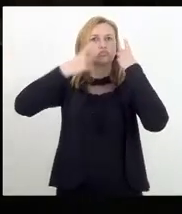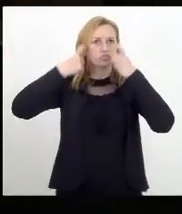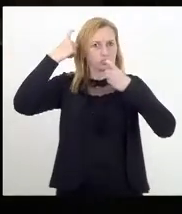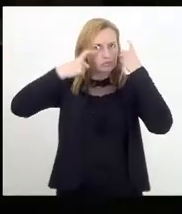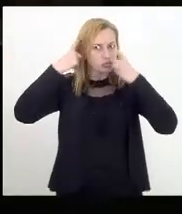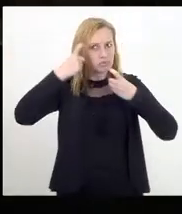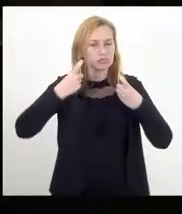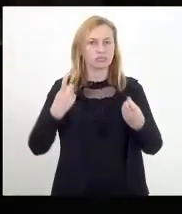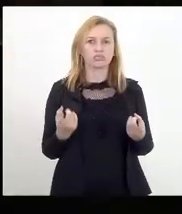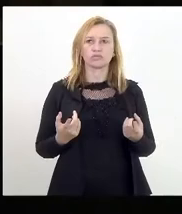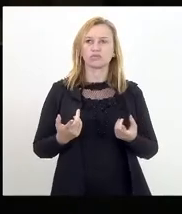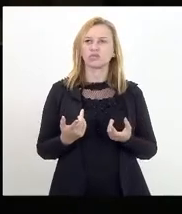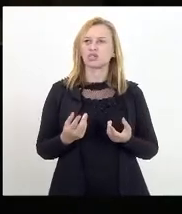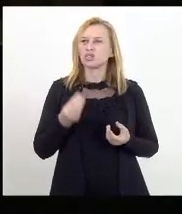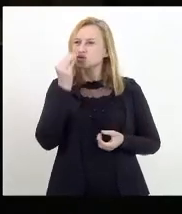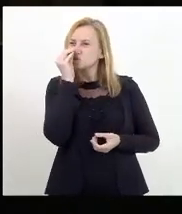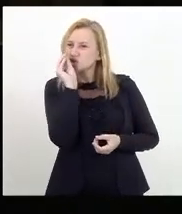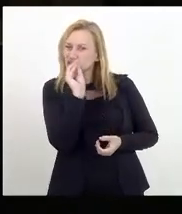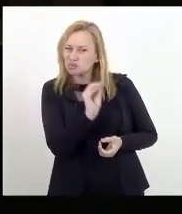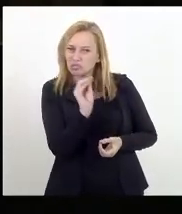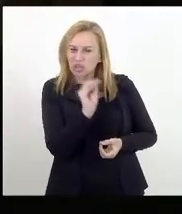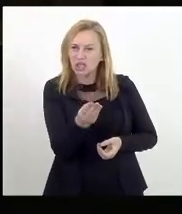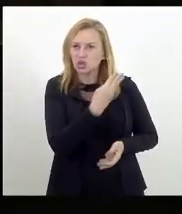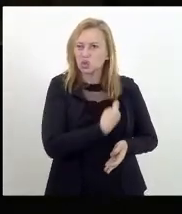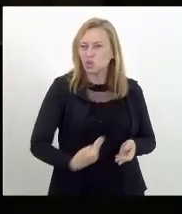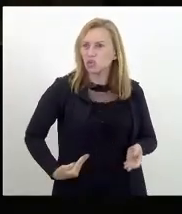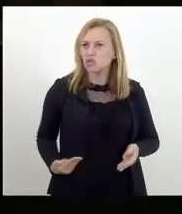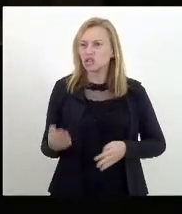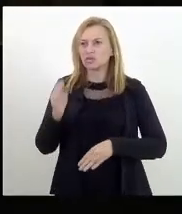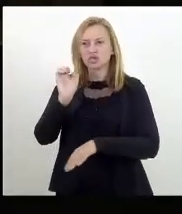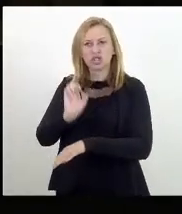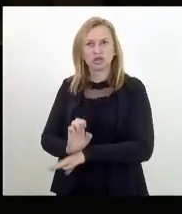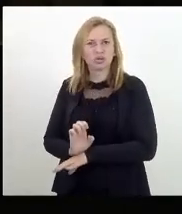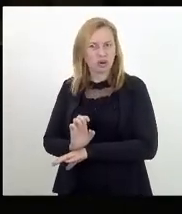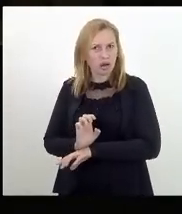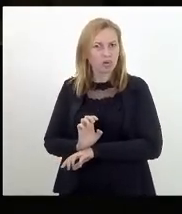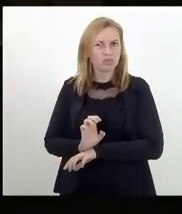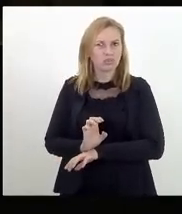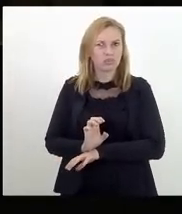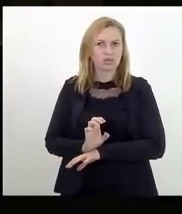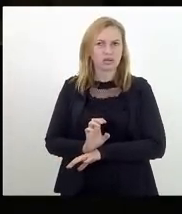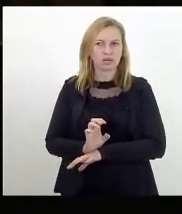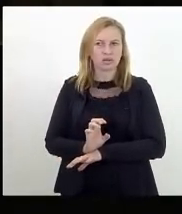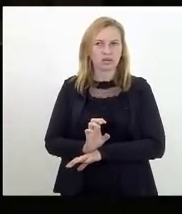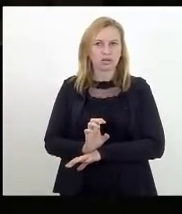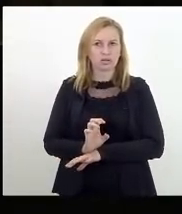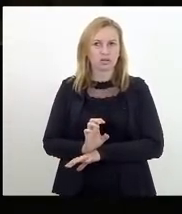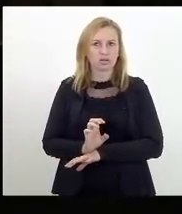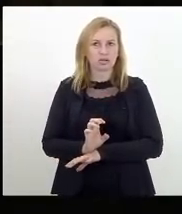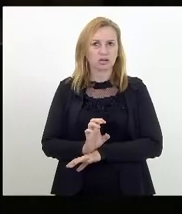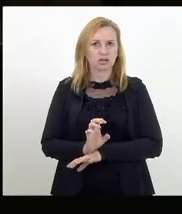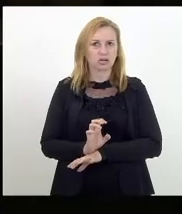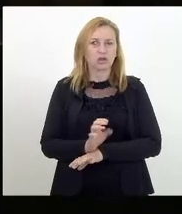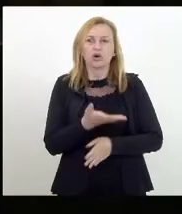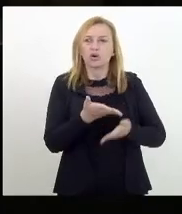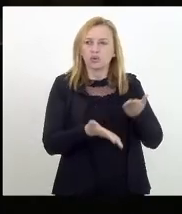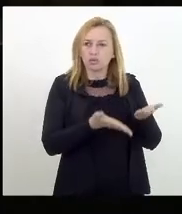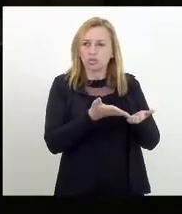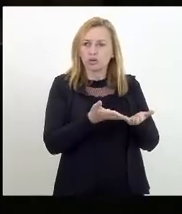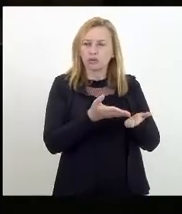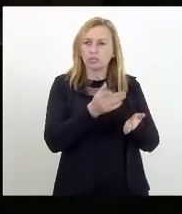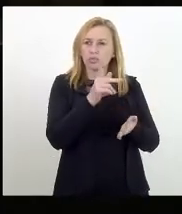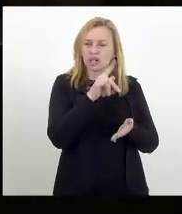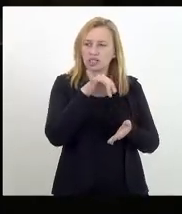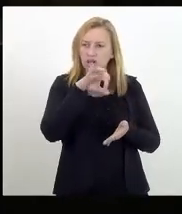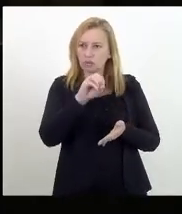com descaso que o governo estadual trata o patrimônio cultural Fluminense